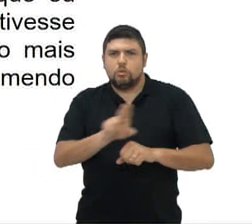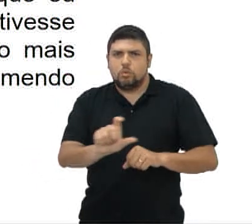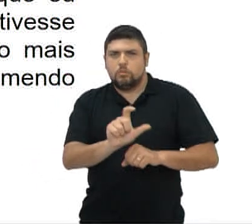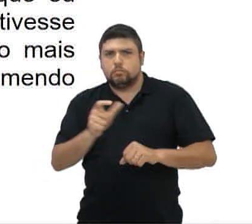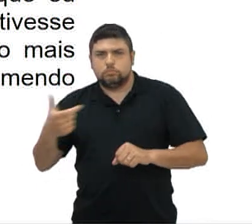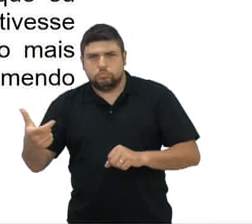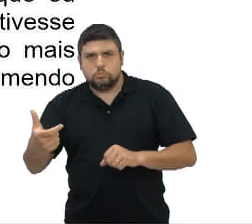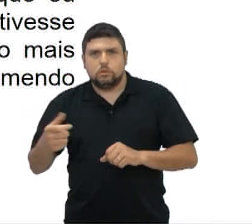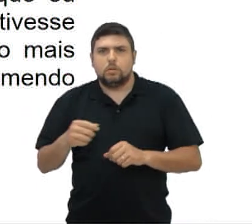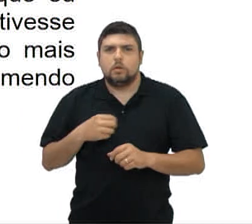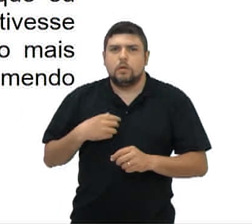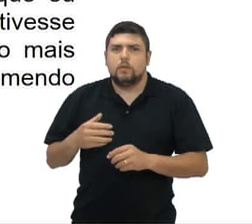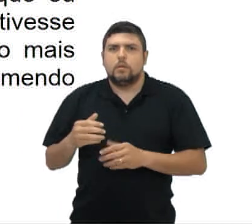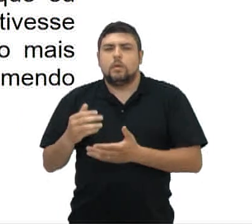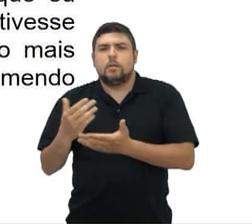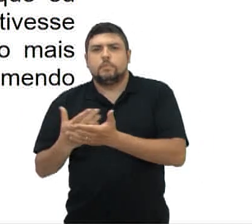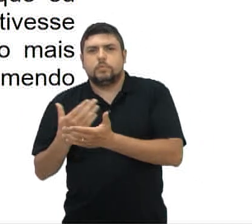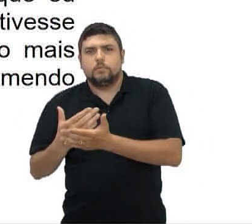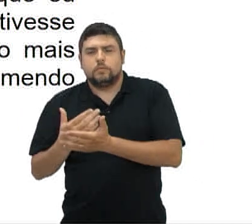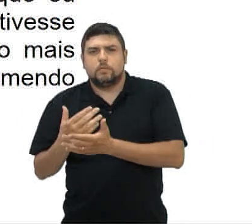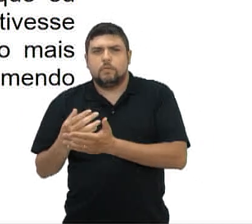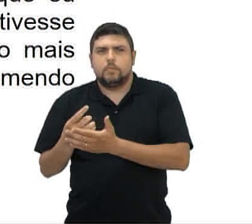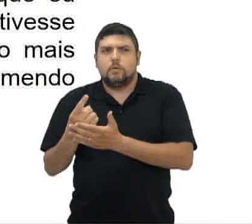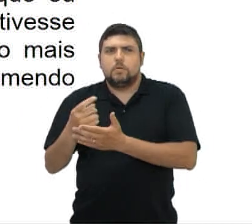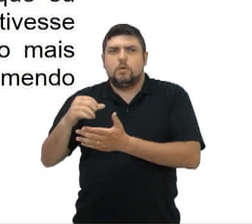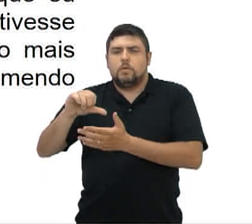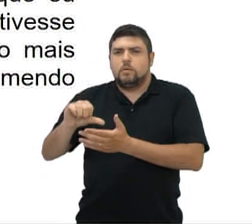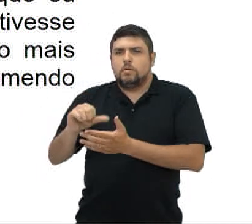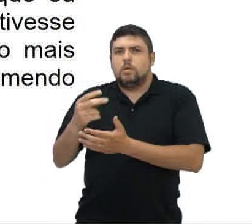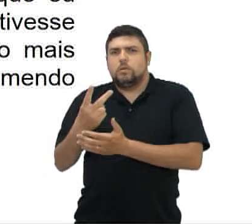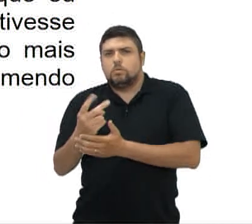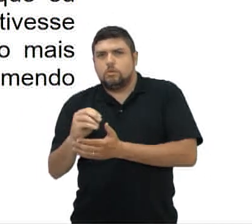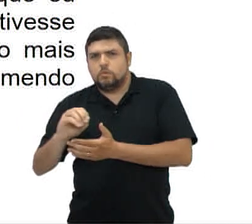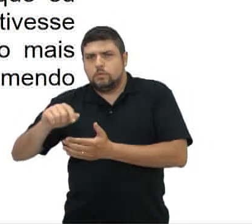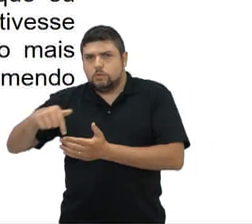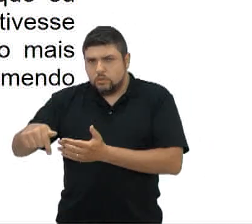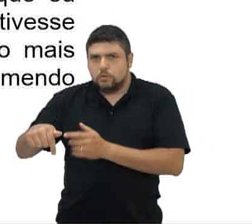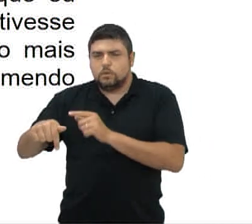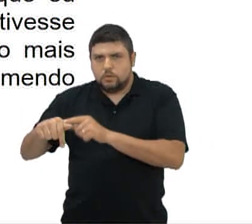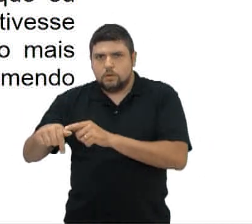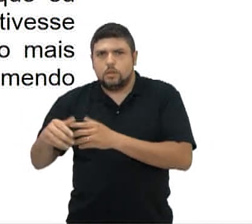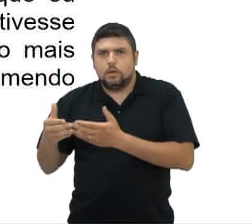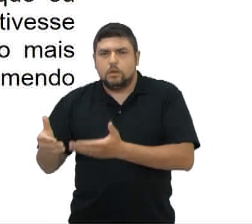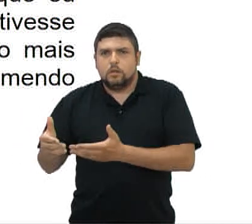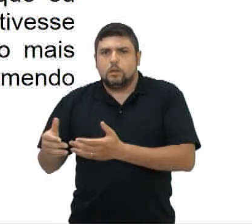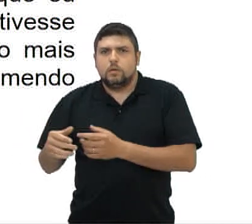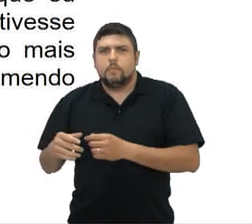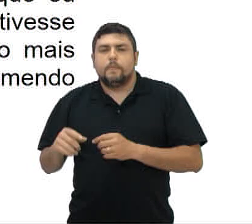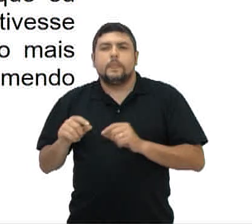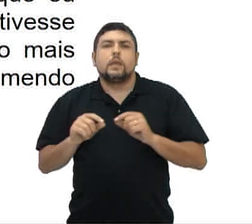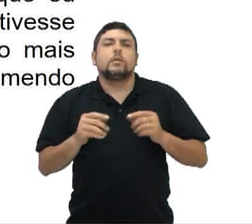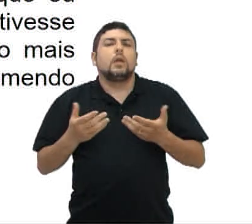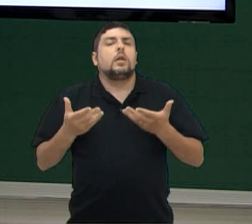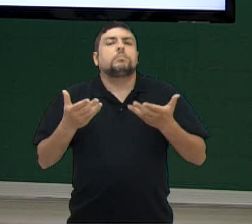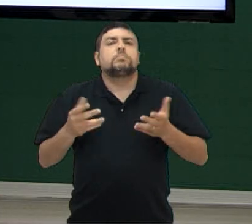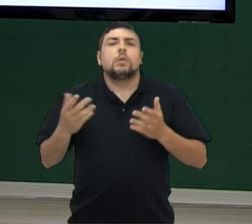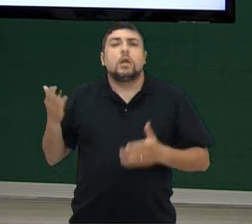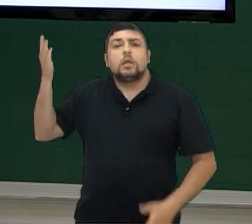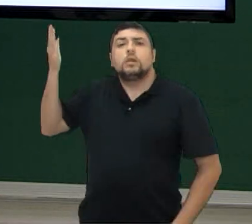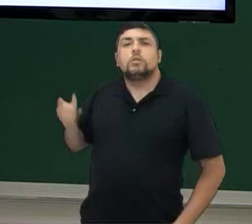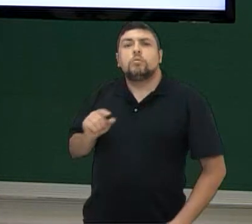né, páginas 45 e 46. Observem até os detalhes como a gente faz a citação de um discurso direto, né, da fala de